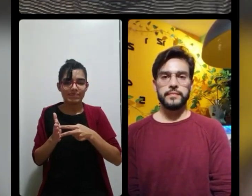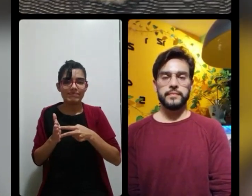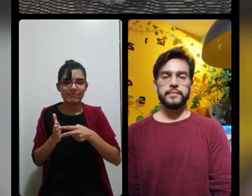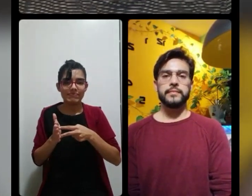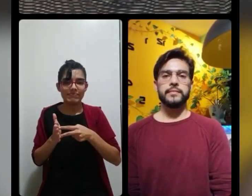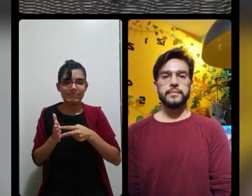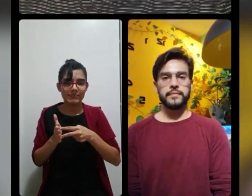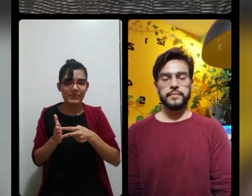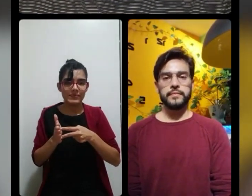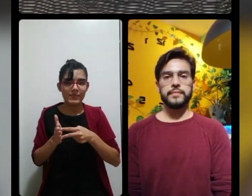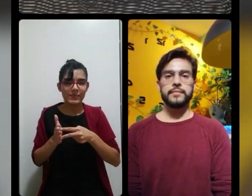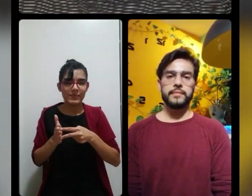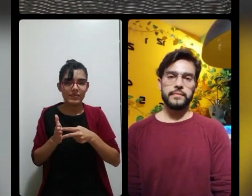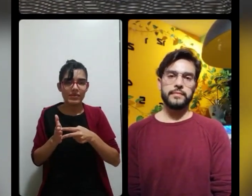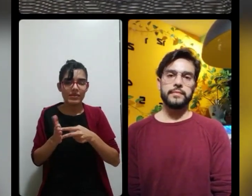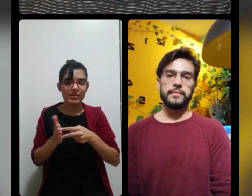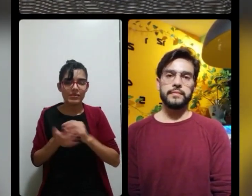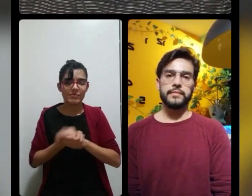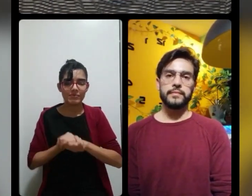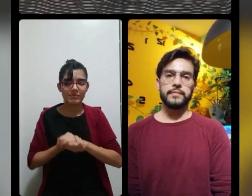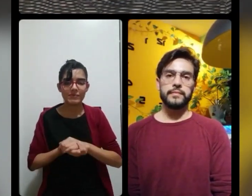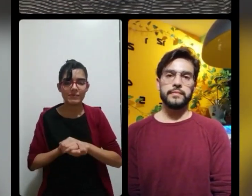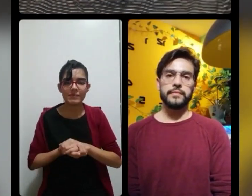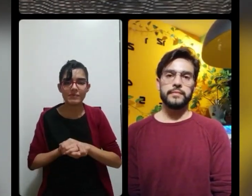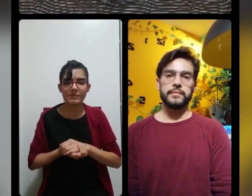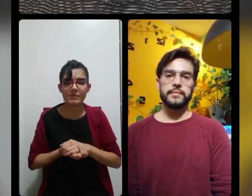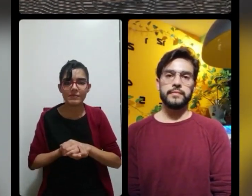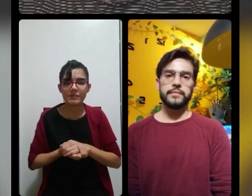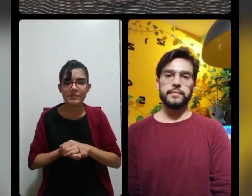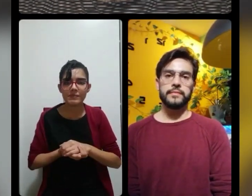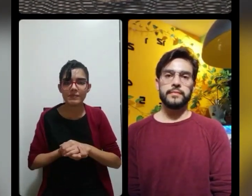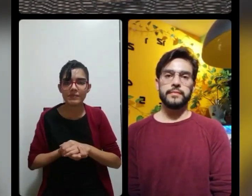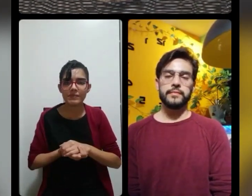que ele aceita, ele termina